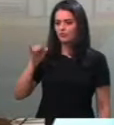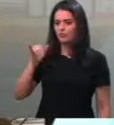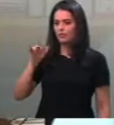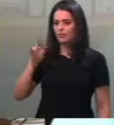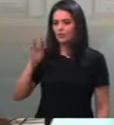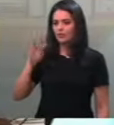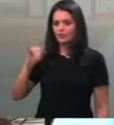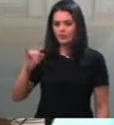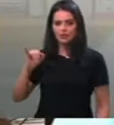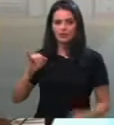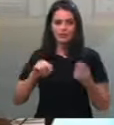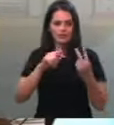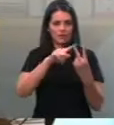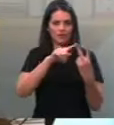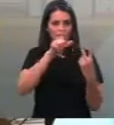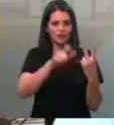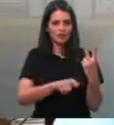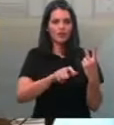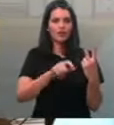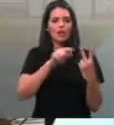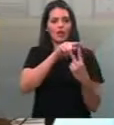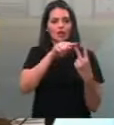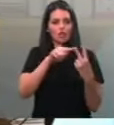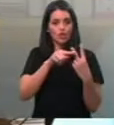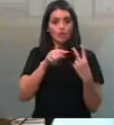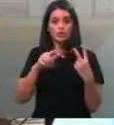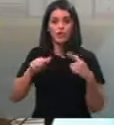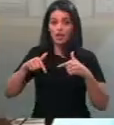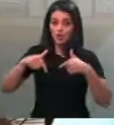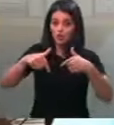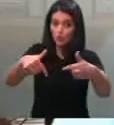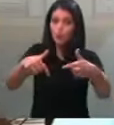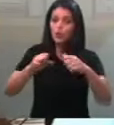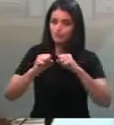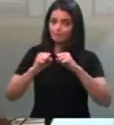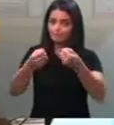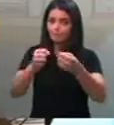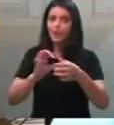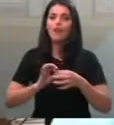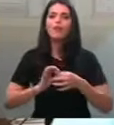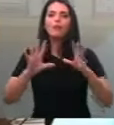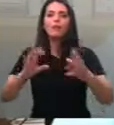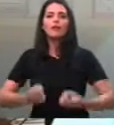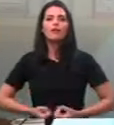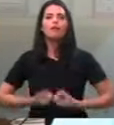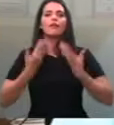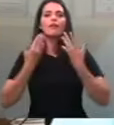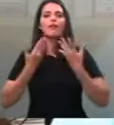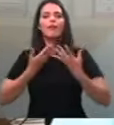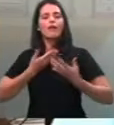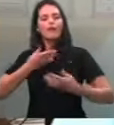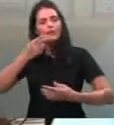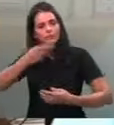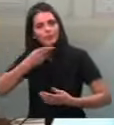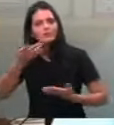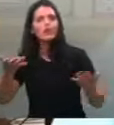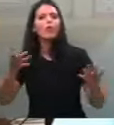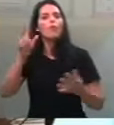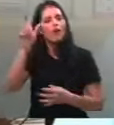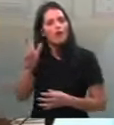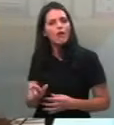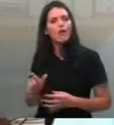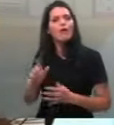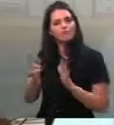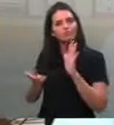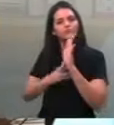Muratoi, que atuam em defesa da liberdade de expressão e foram reconhecidos